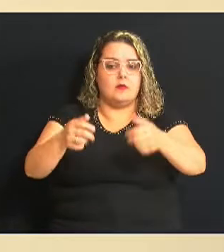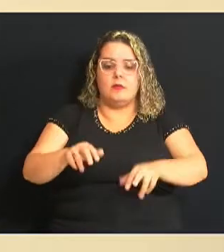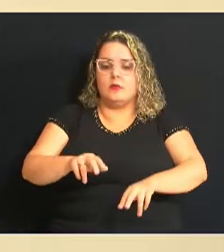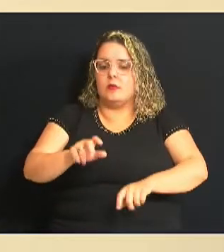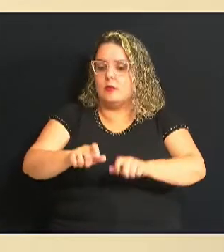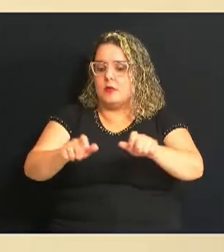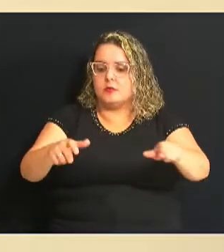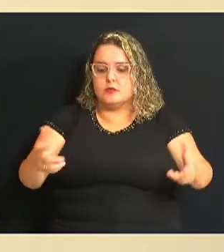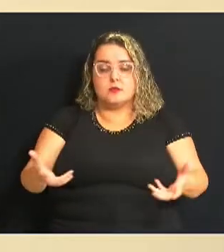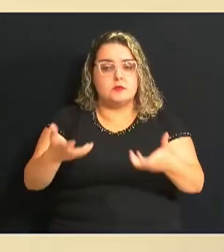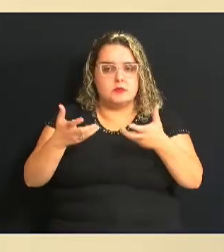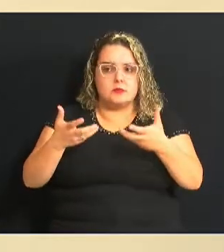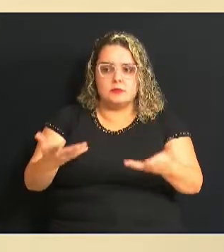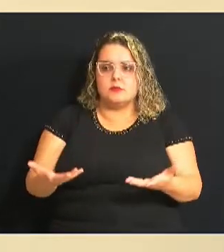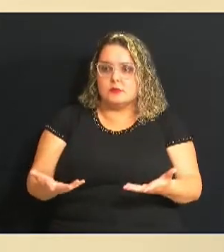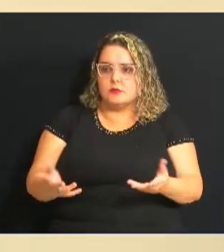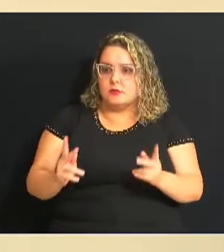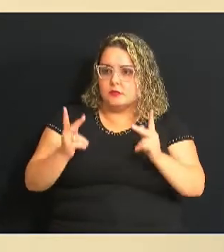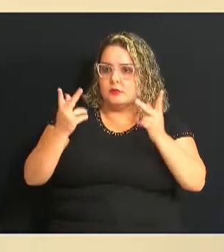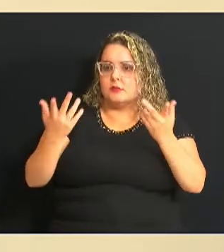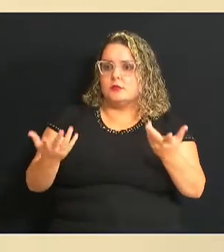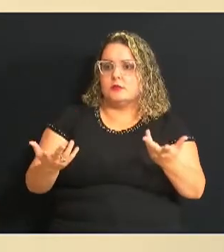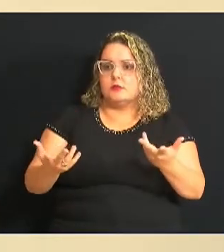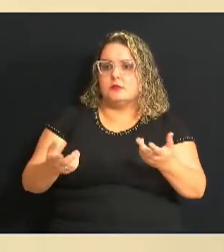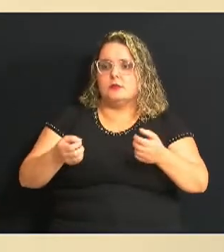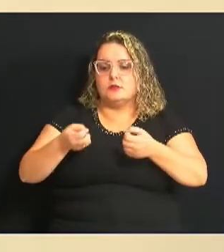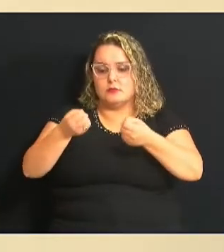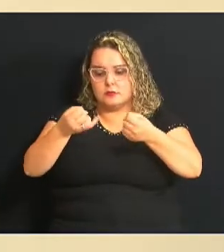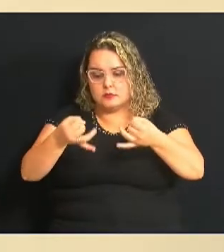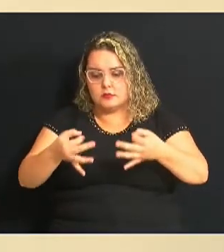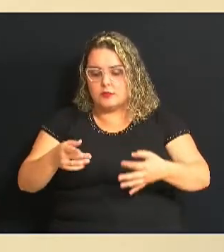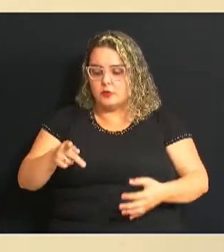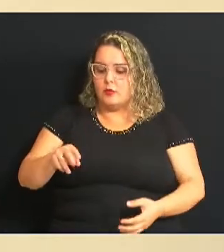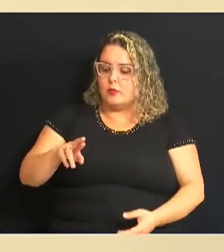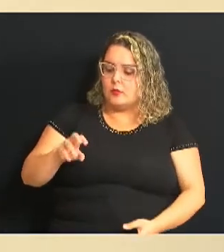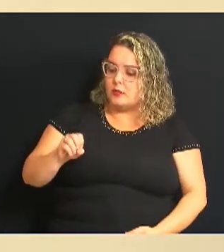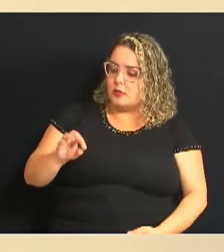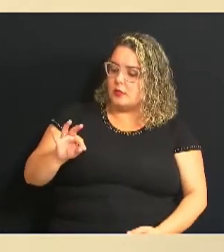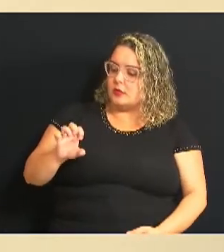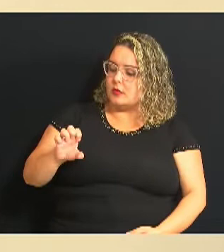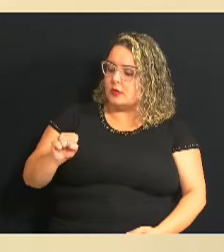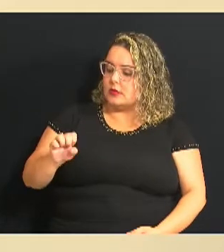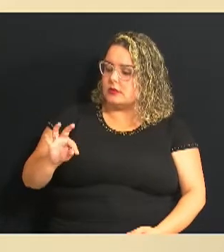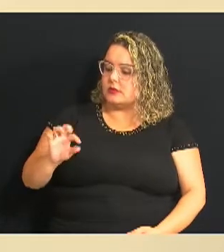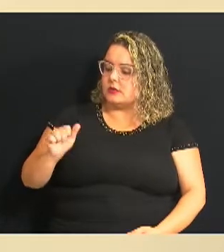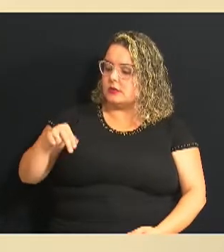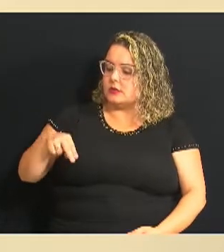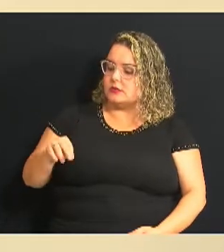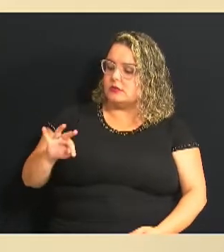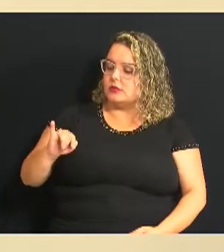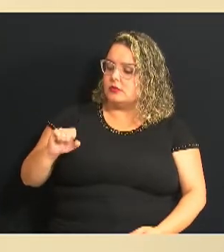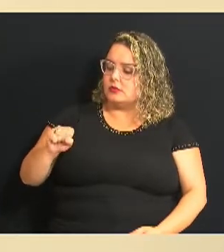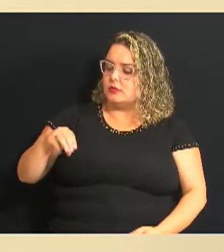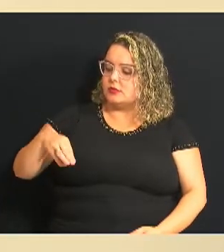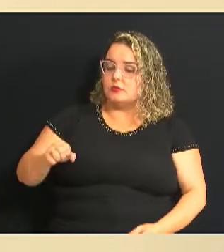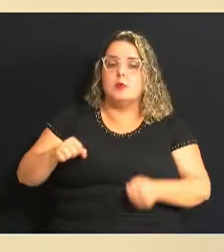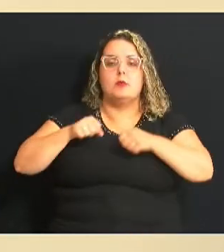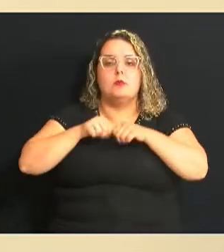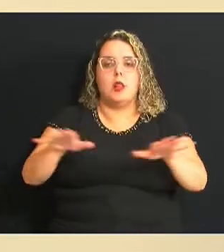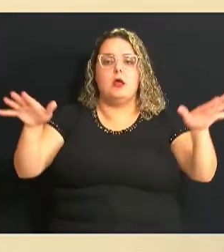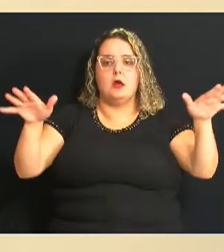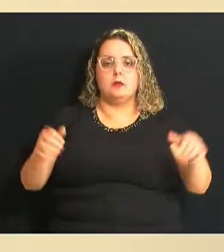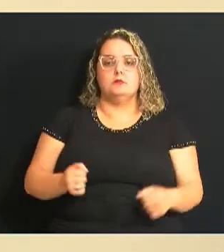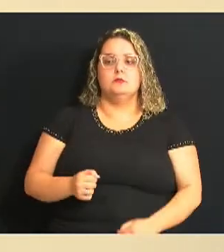As orientações oriundas do protestantismo se multiplicaram, porque, diferentemente do